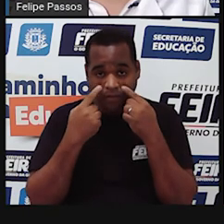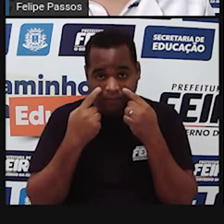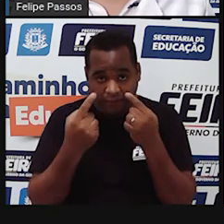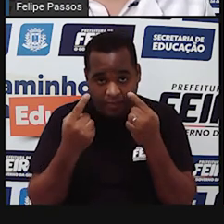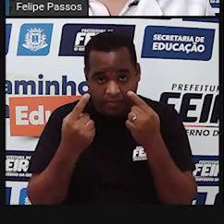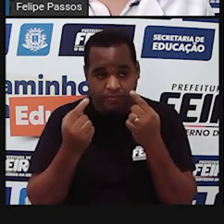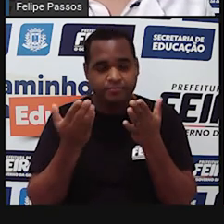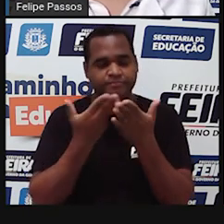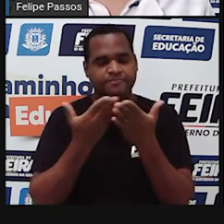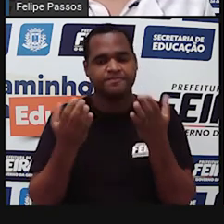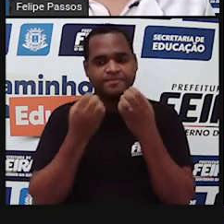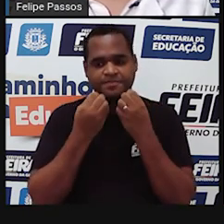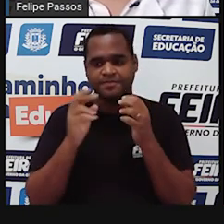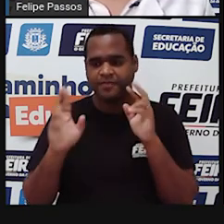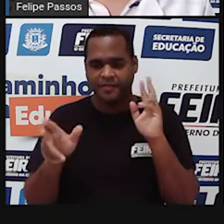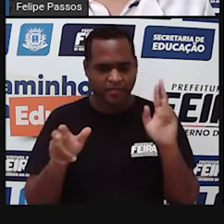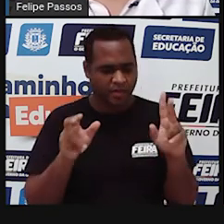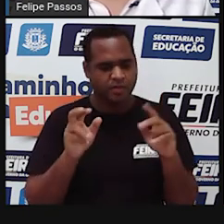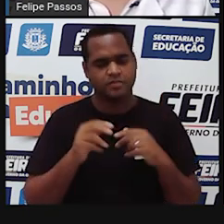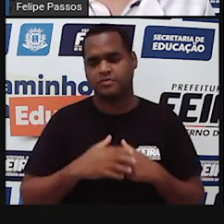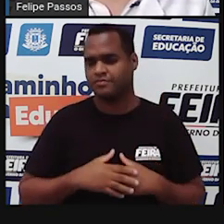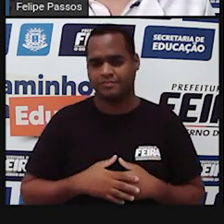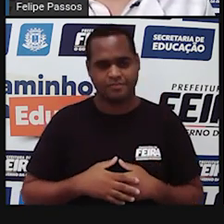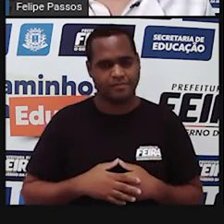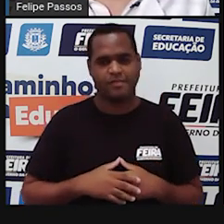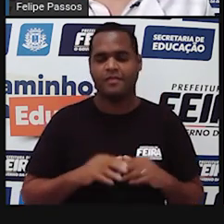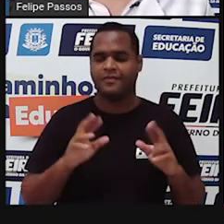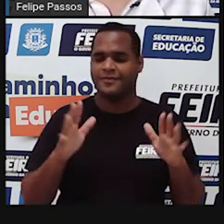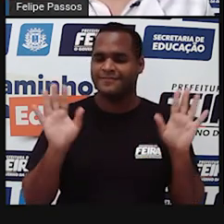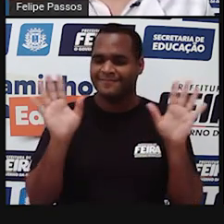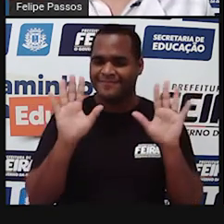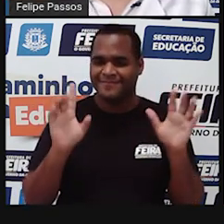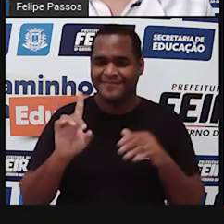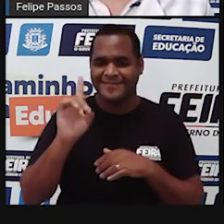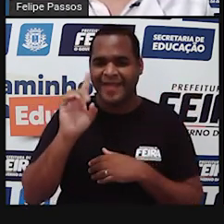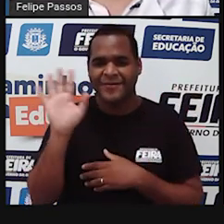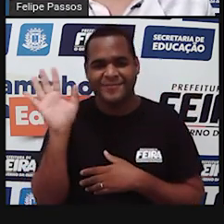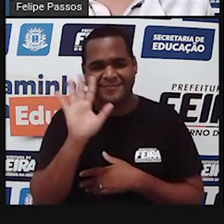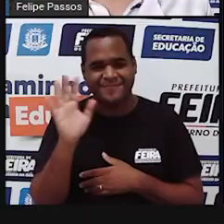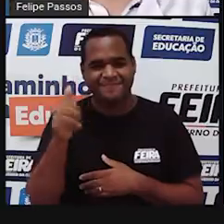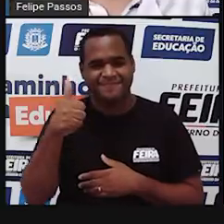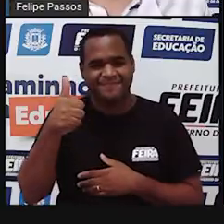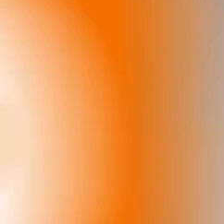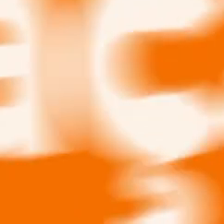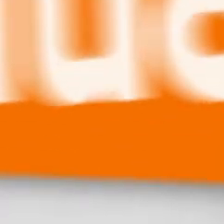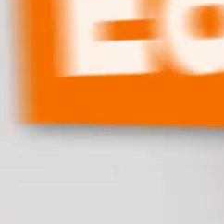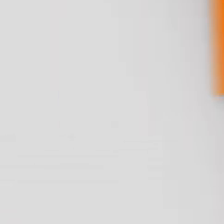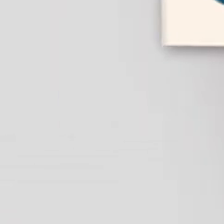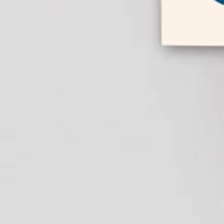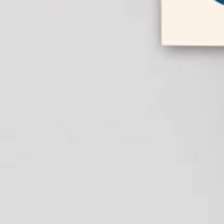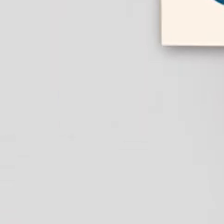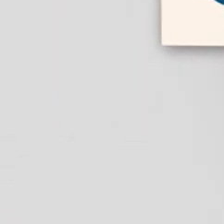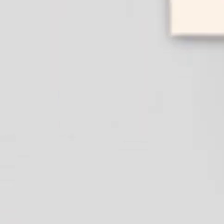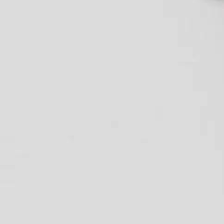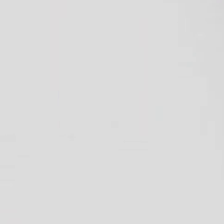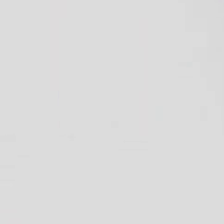com cuidado, a gente não é tão diferente, não, certo? Então fiquem com Deus. Até a próxima. Tchau, tchau.